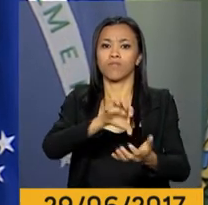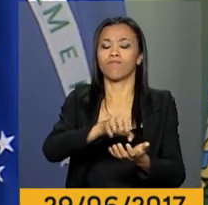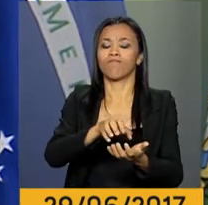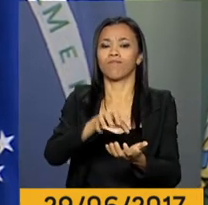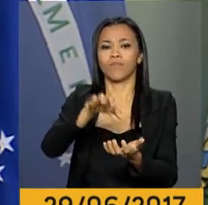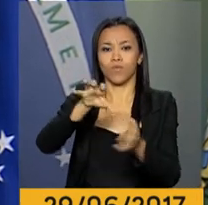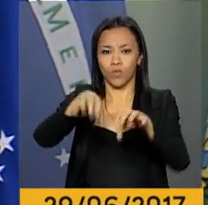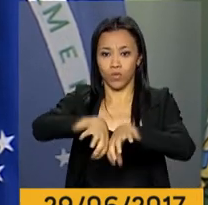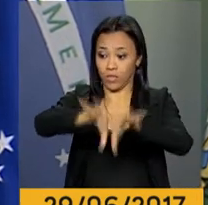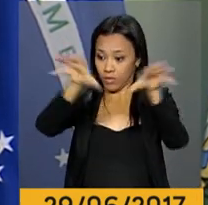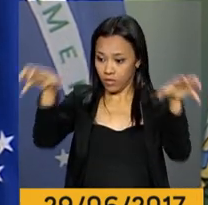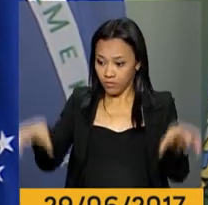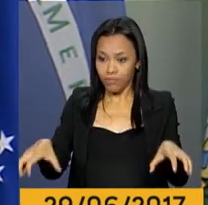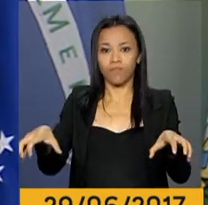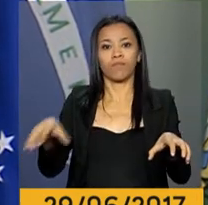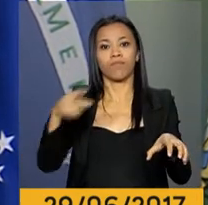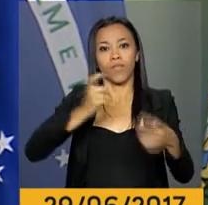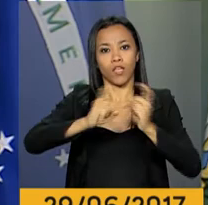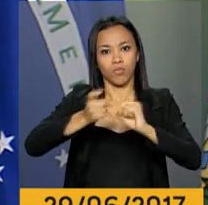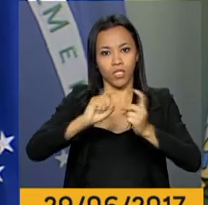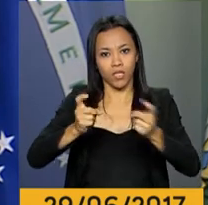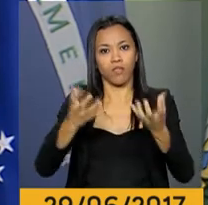porque a